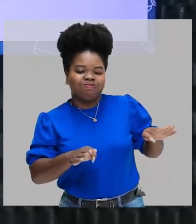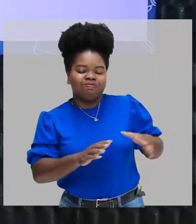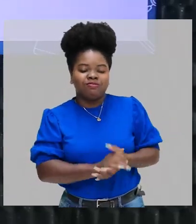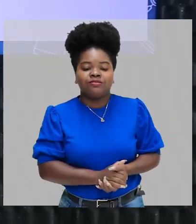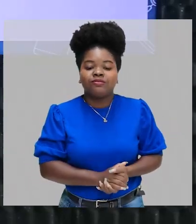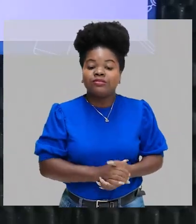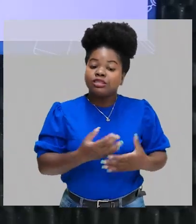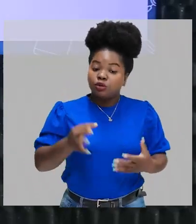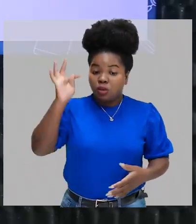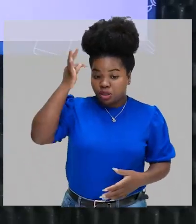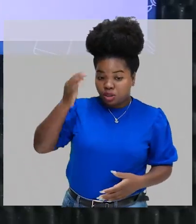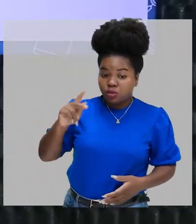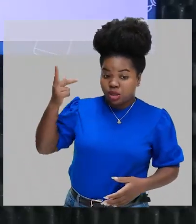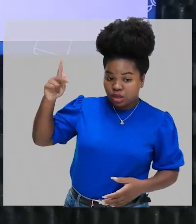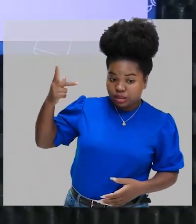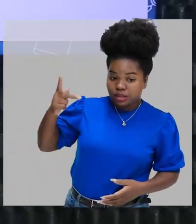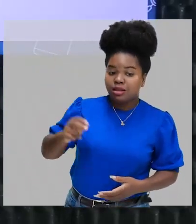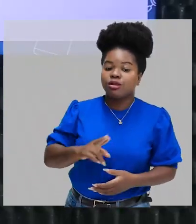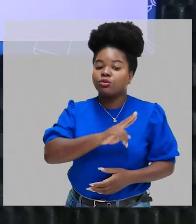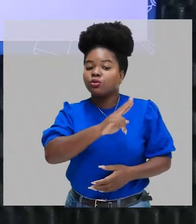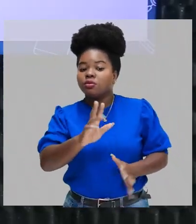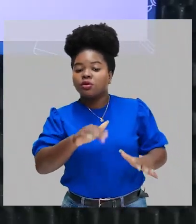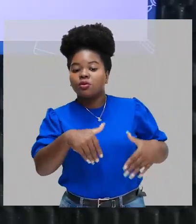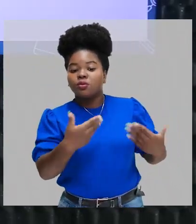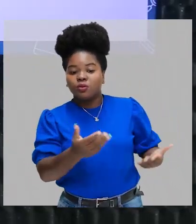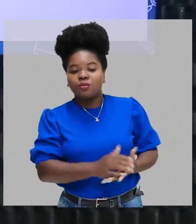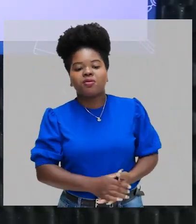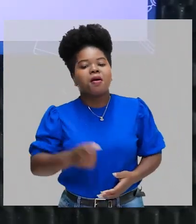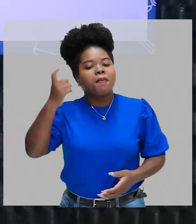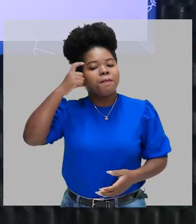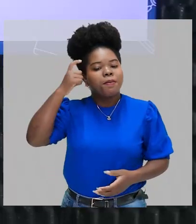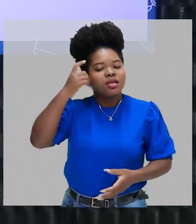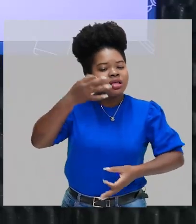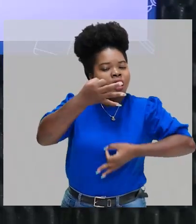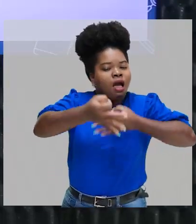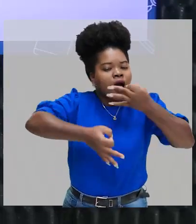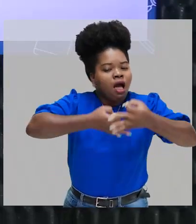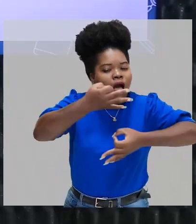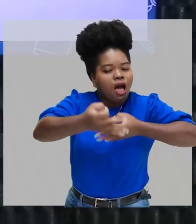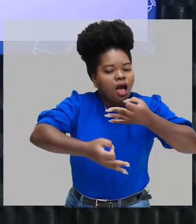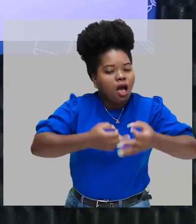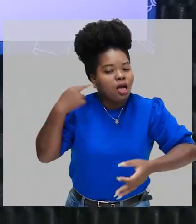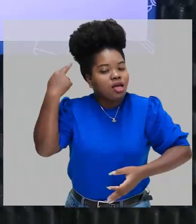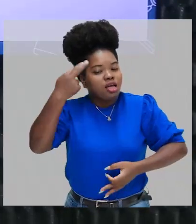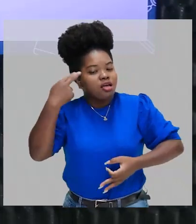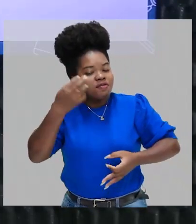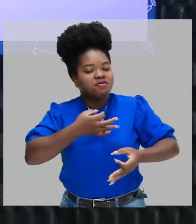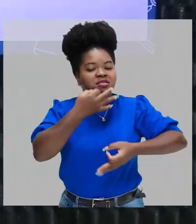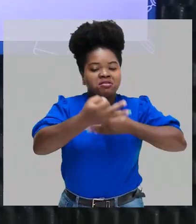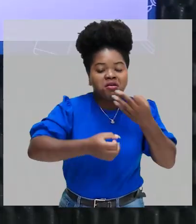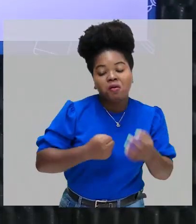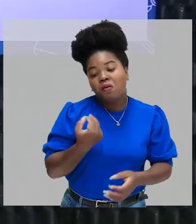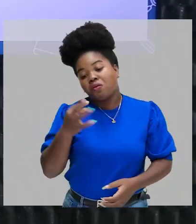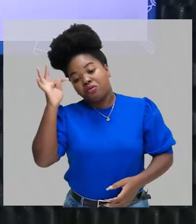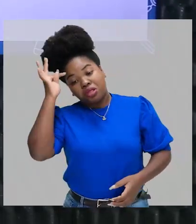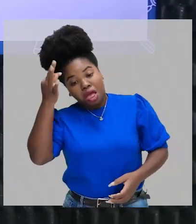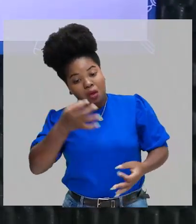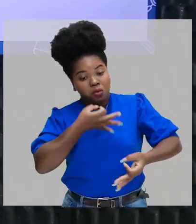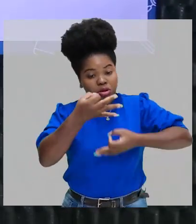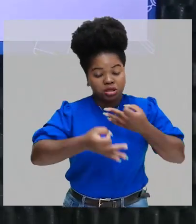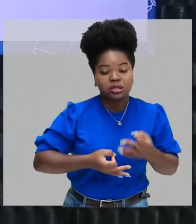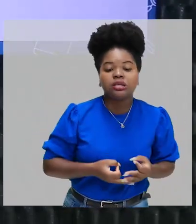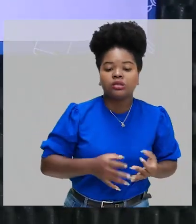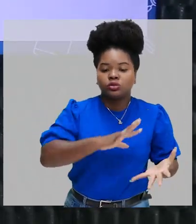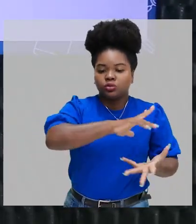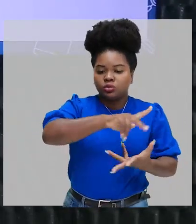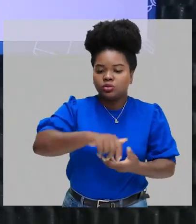que a teoria do Milton Santos é chamada de pensamento crítico ou teoria crítica sobre a